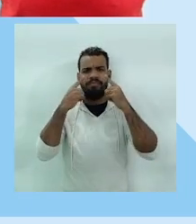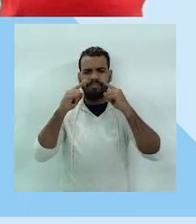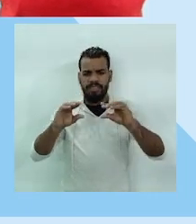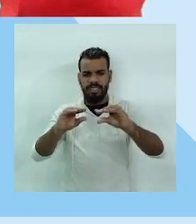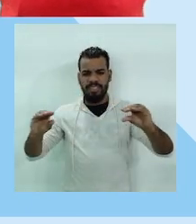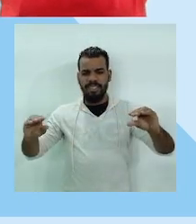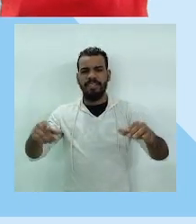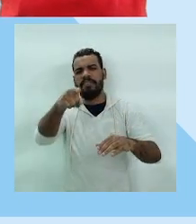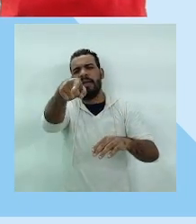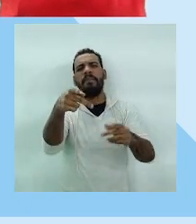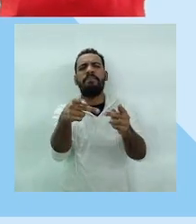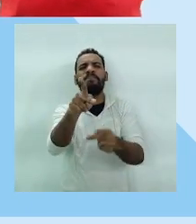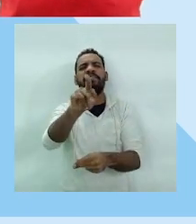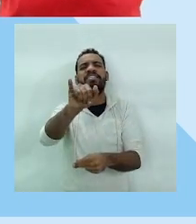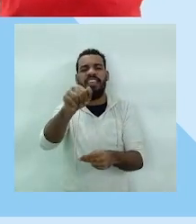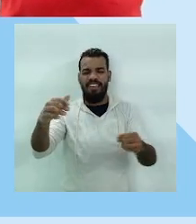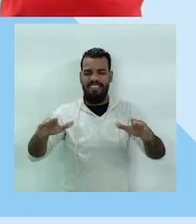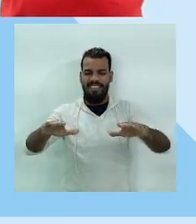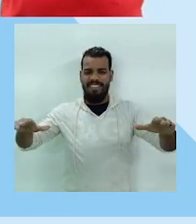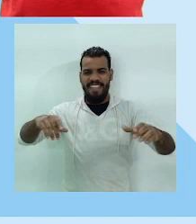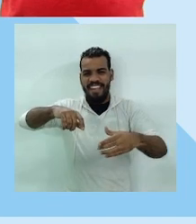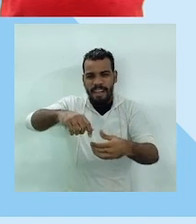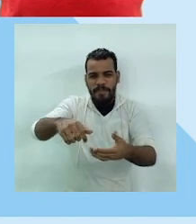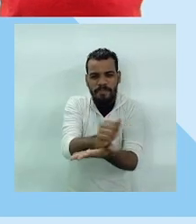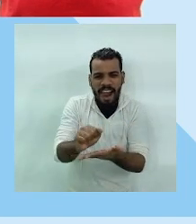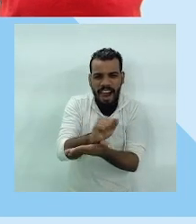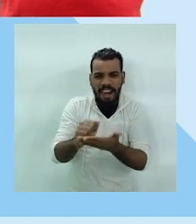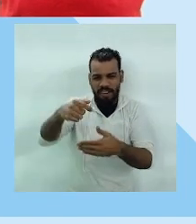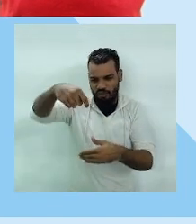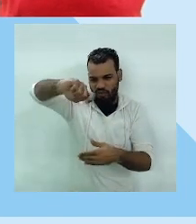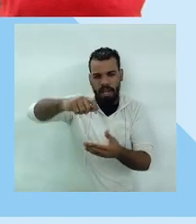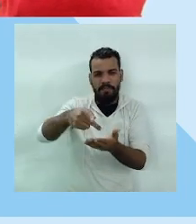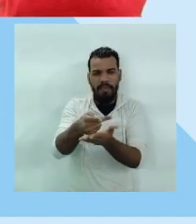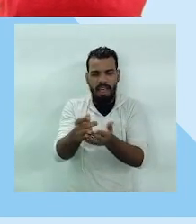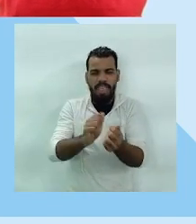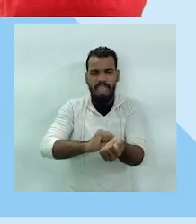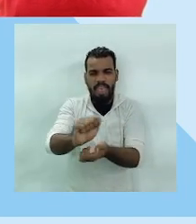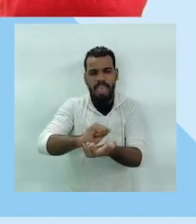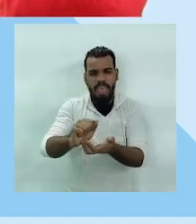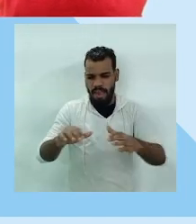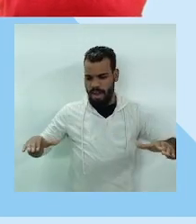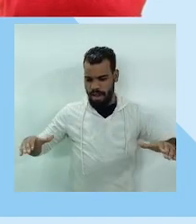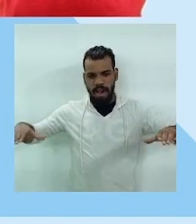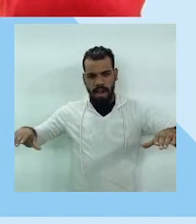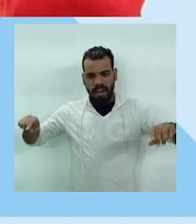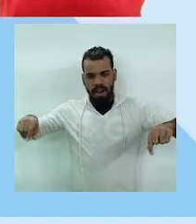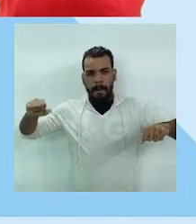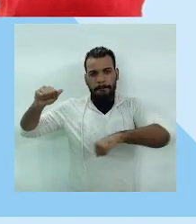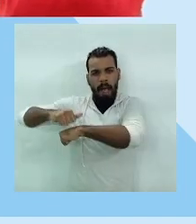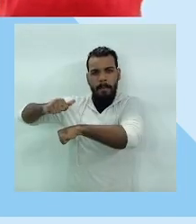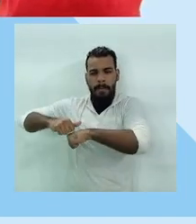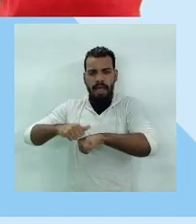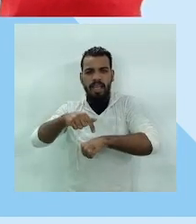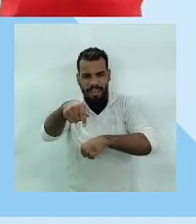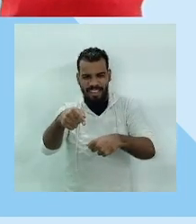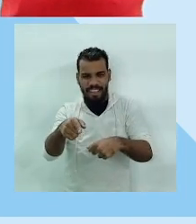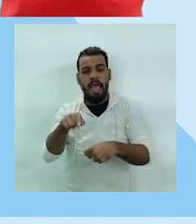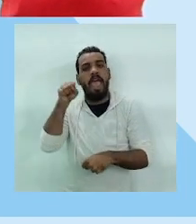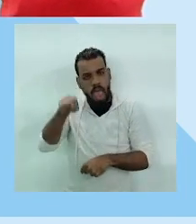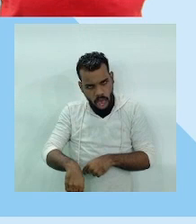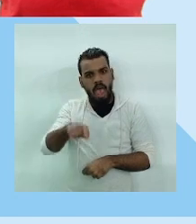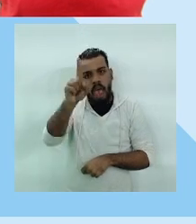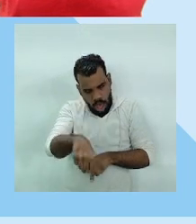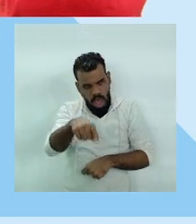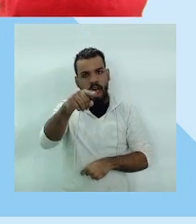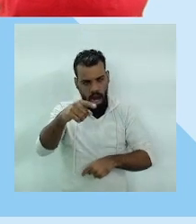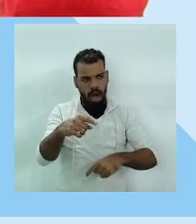isso em casa, o mármore, não é? O granito, que são feitos para dar uma certa resistência aos materiais, para